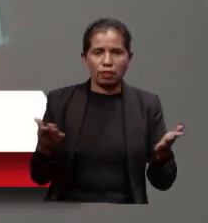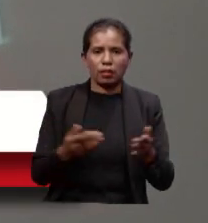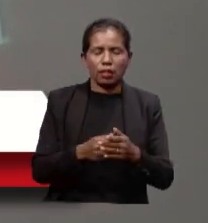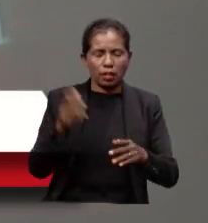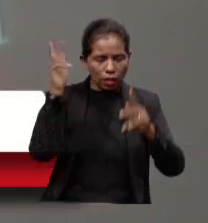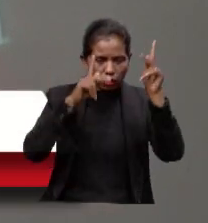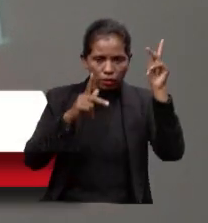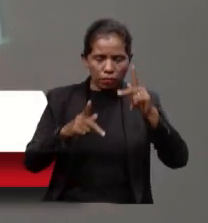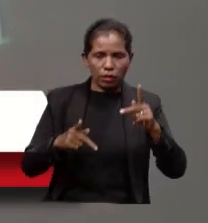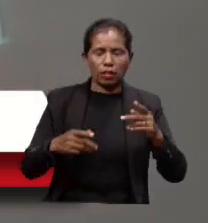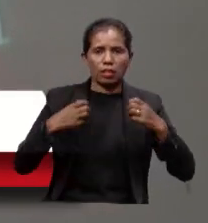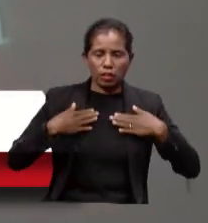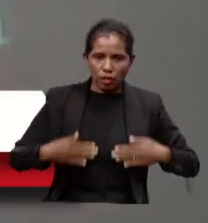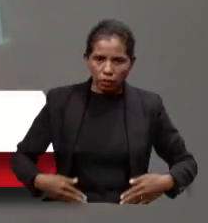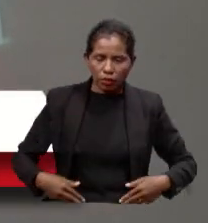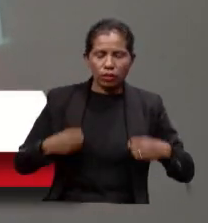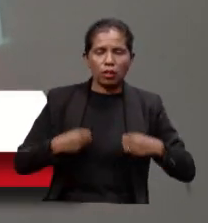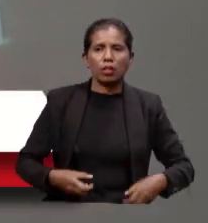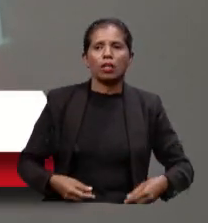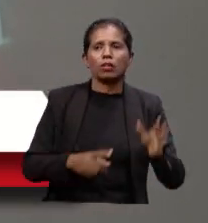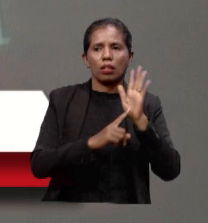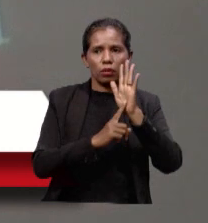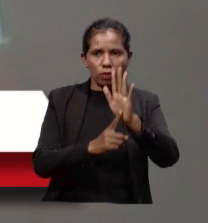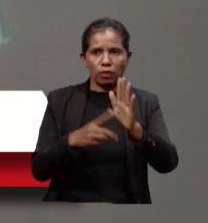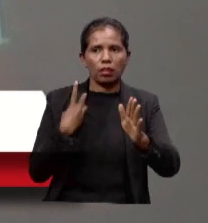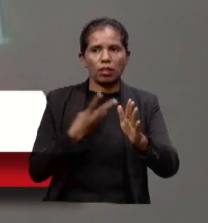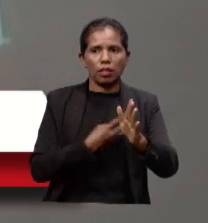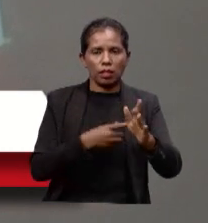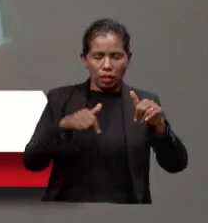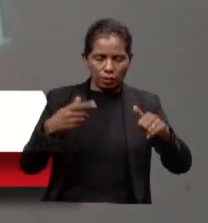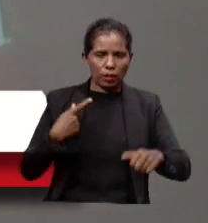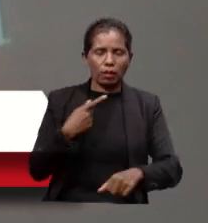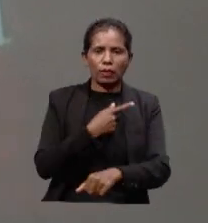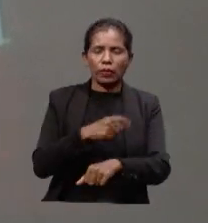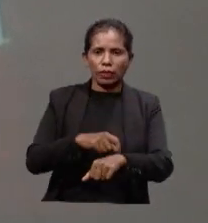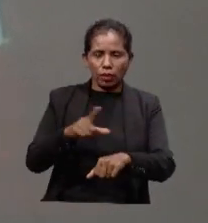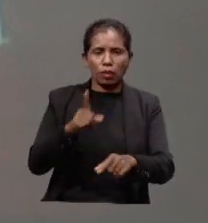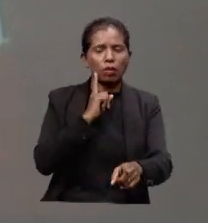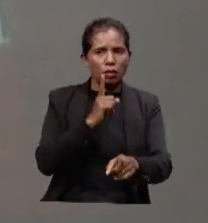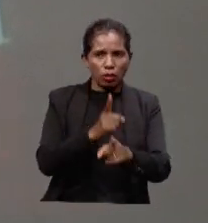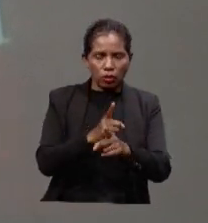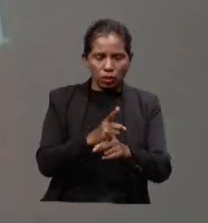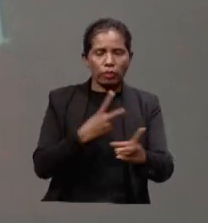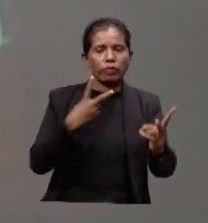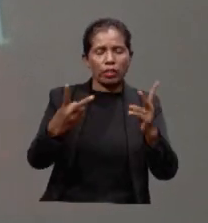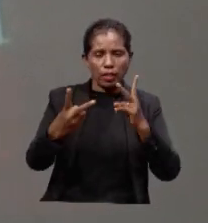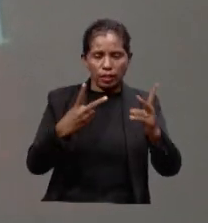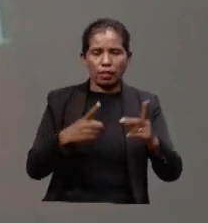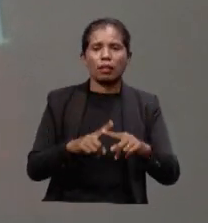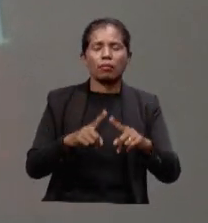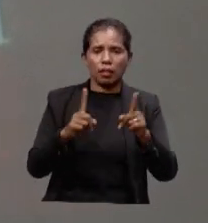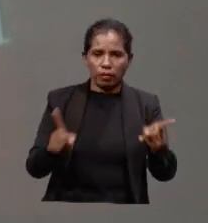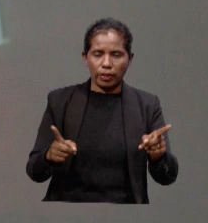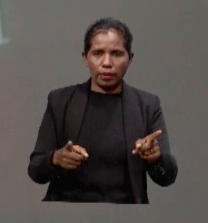ba henine isilolo pelo menos tem que fuate ne ba ite parlamento nasional ne los nun kata ne pasajen ida abe pasajen